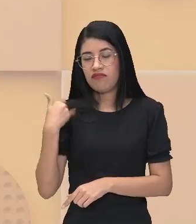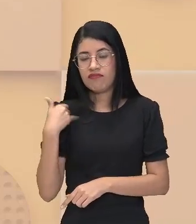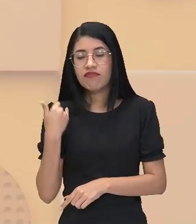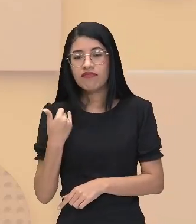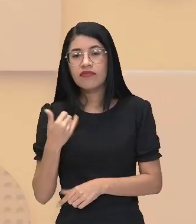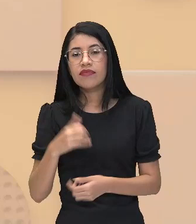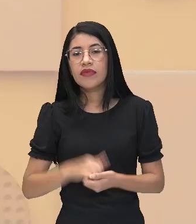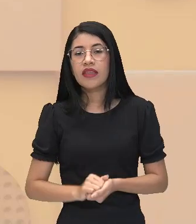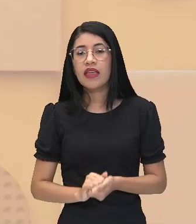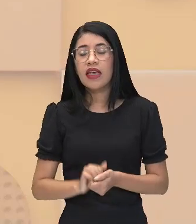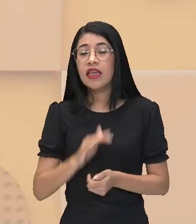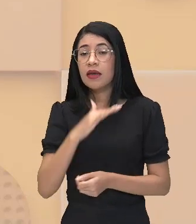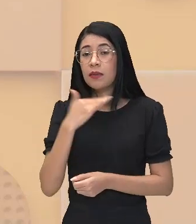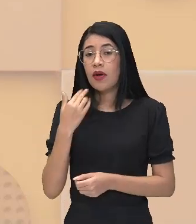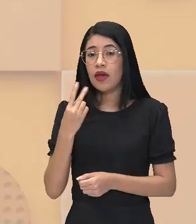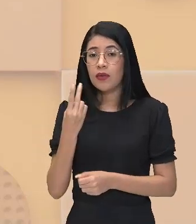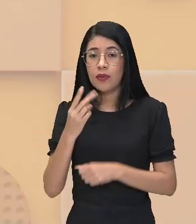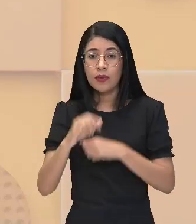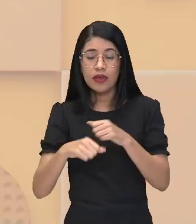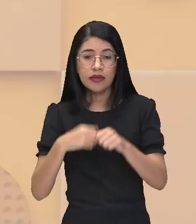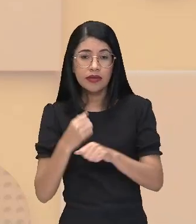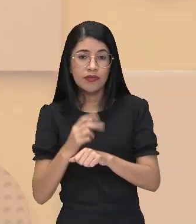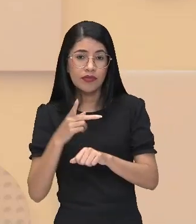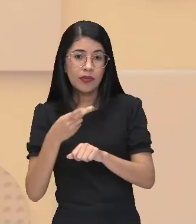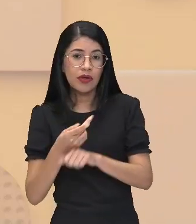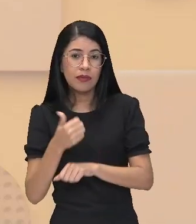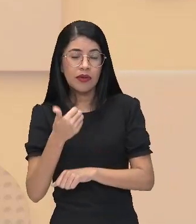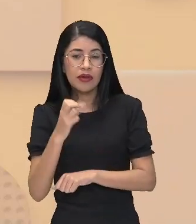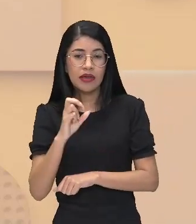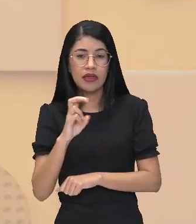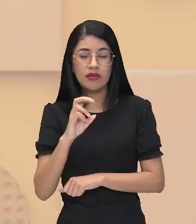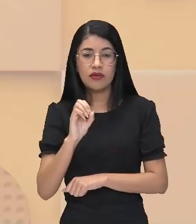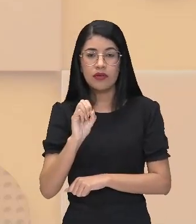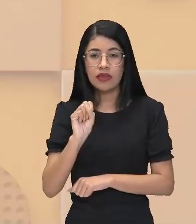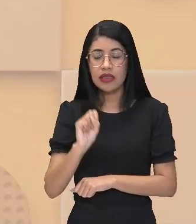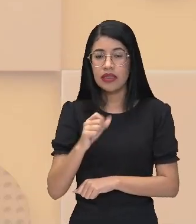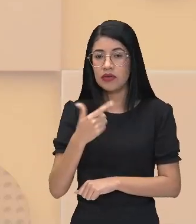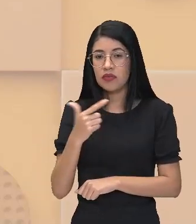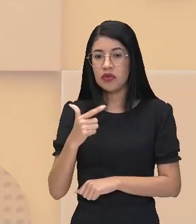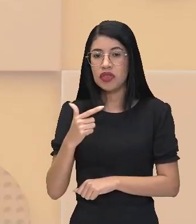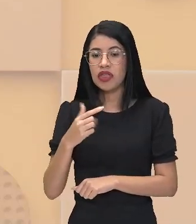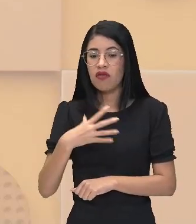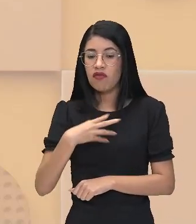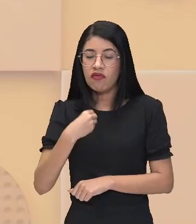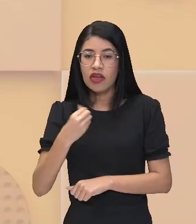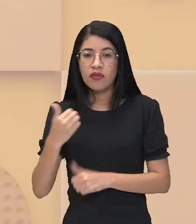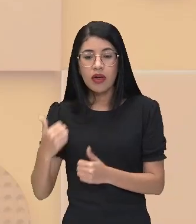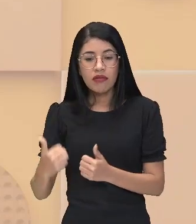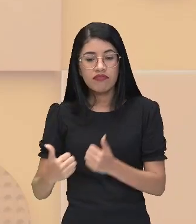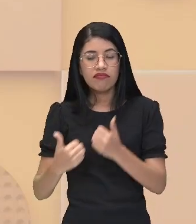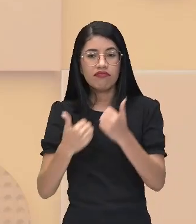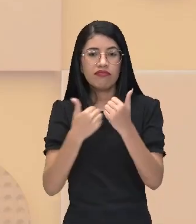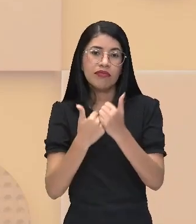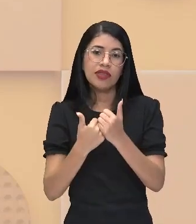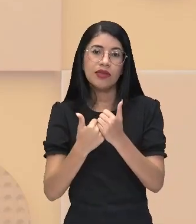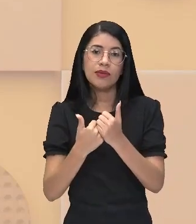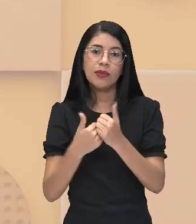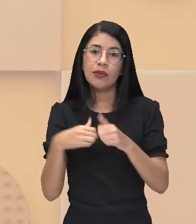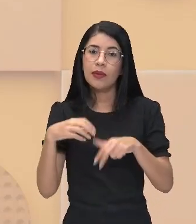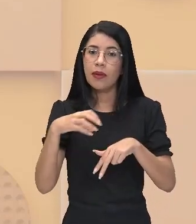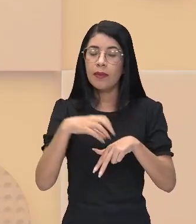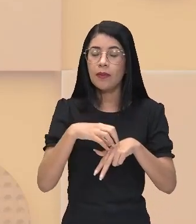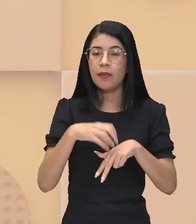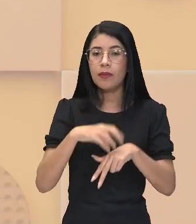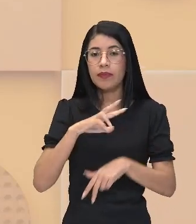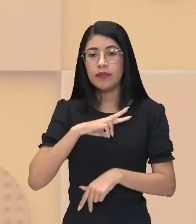falece 2 anos depois, em 1580. E não tem mais herdeiros direto para assumir o trono